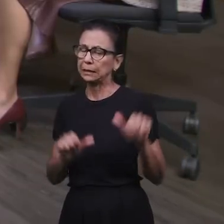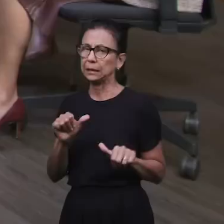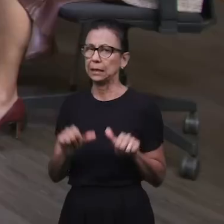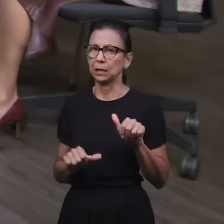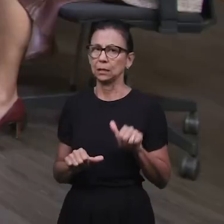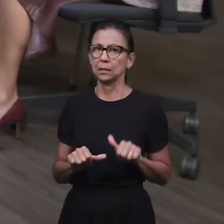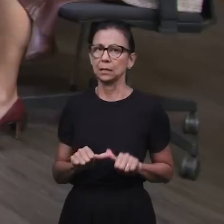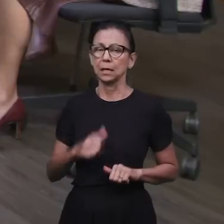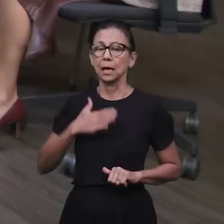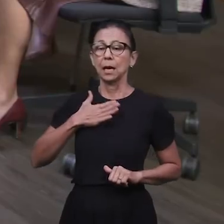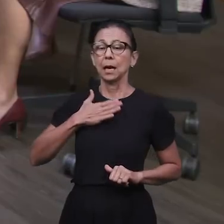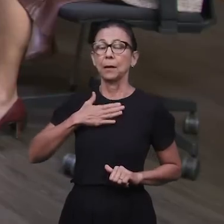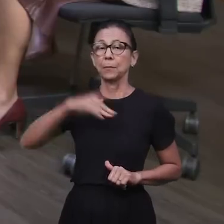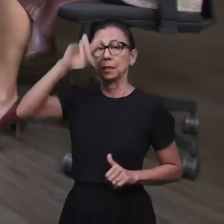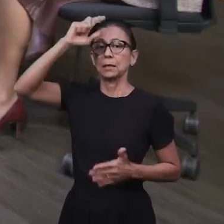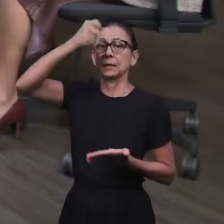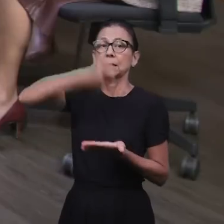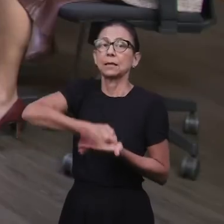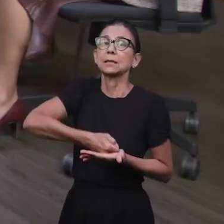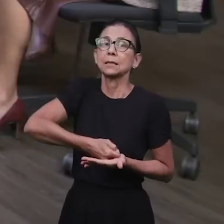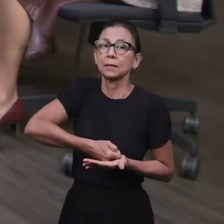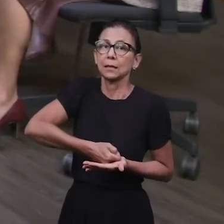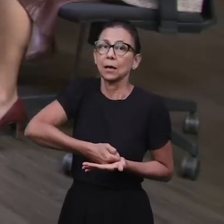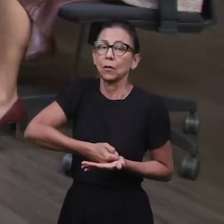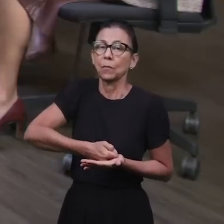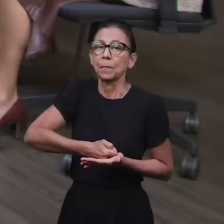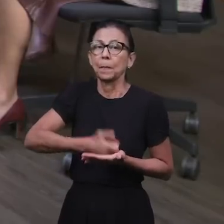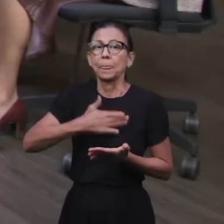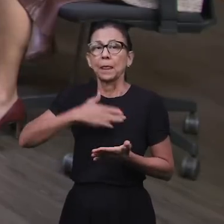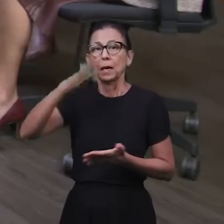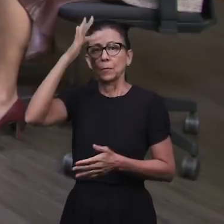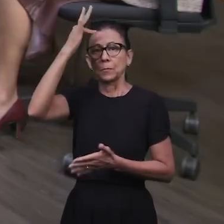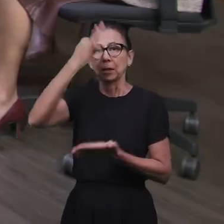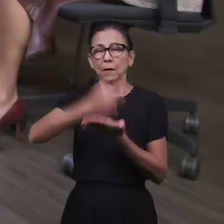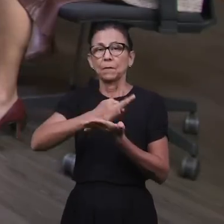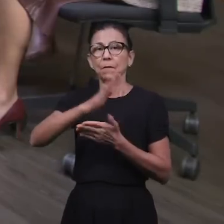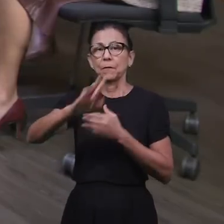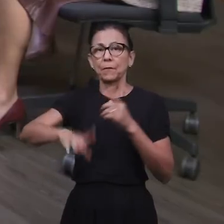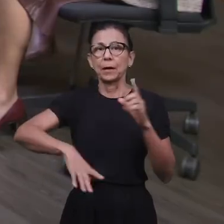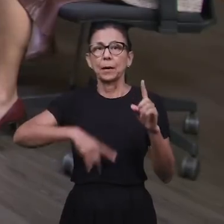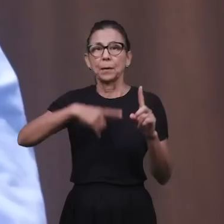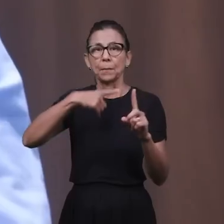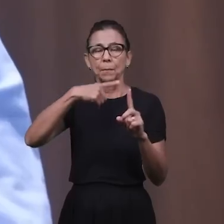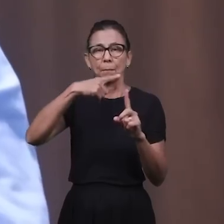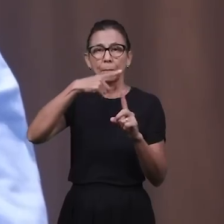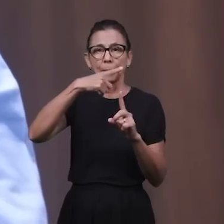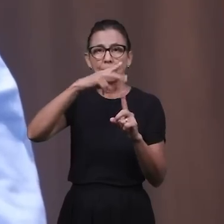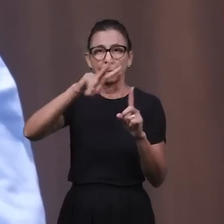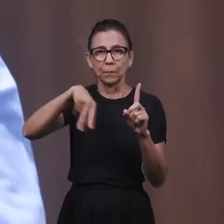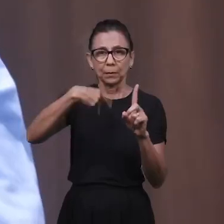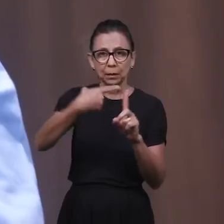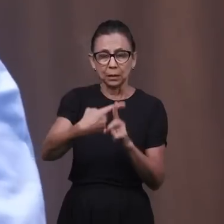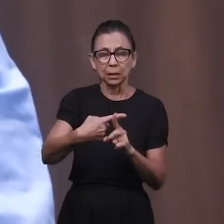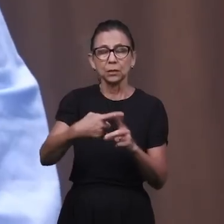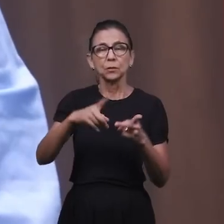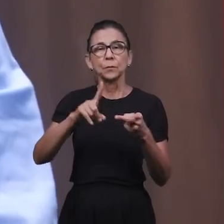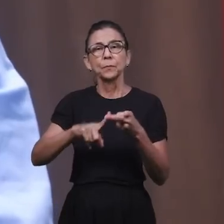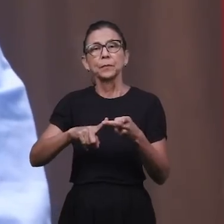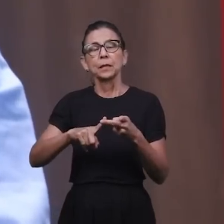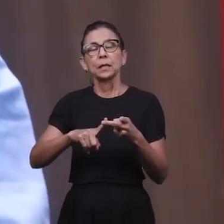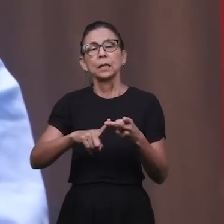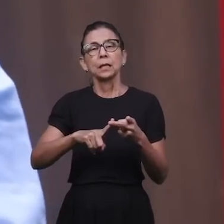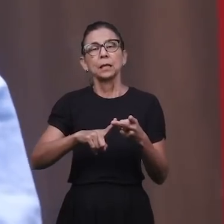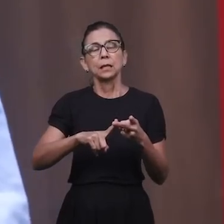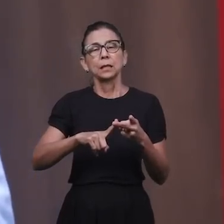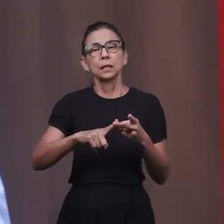fé cresça, que o meu irmão cresça, que a minha igreja seja fortalecida e que o ímpio olhe para mim e diz assim, esse é